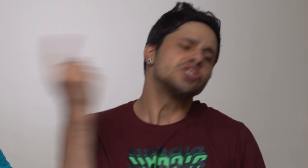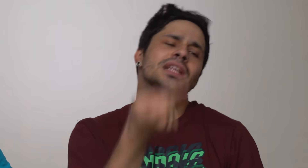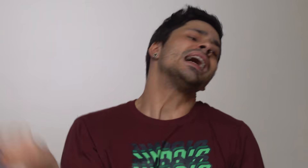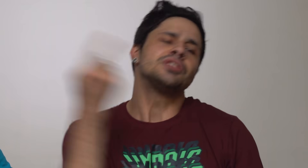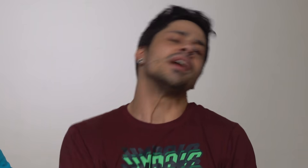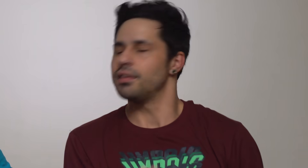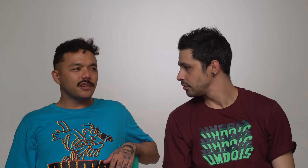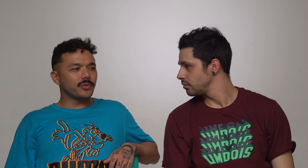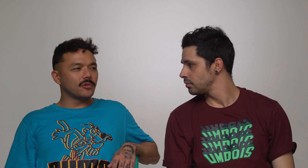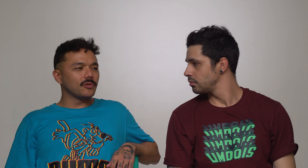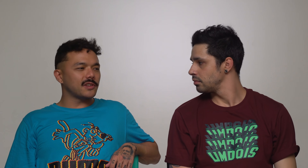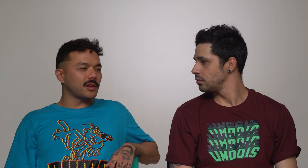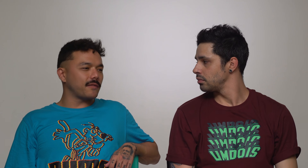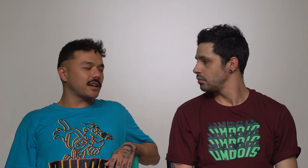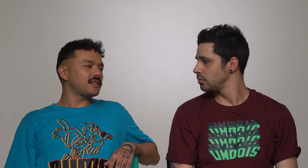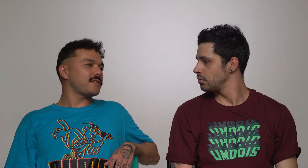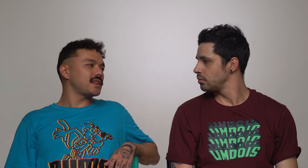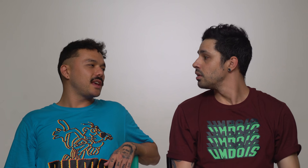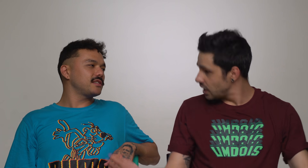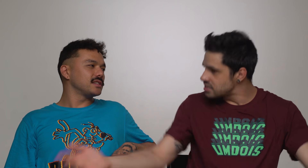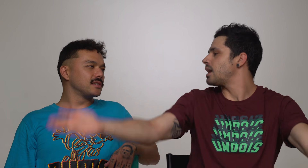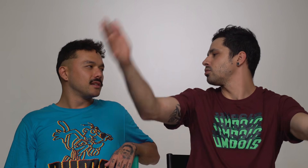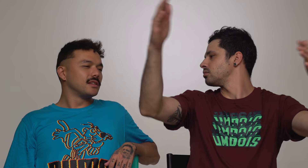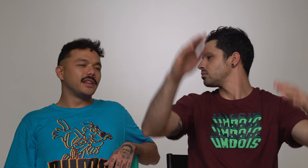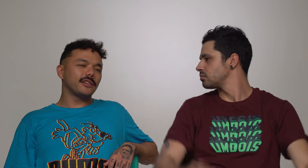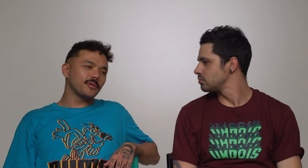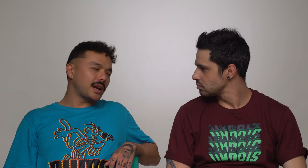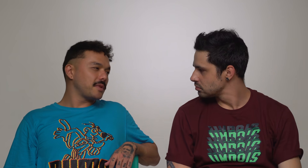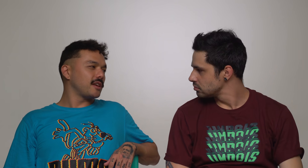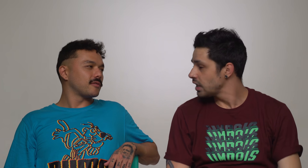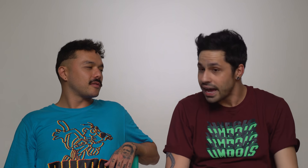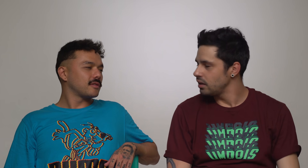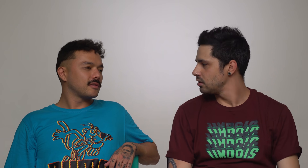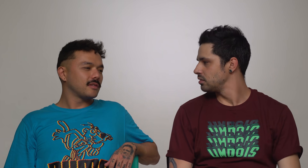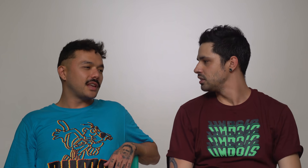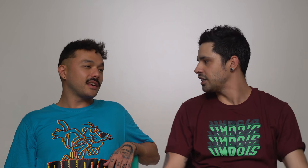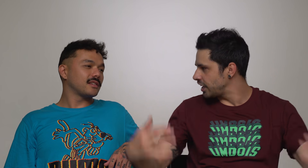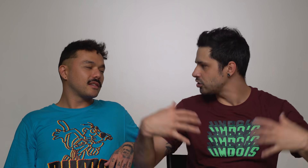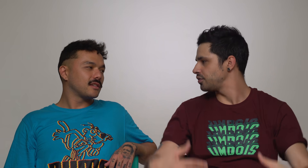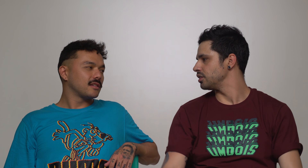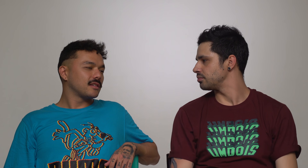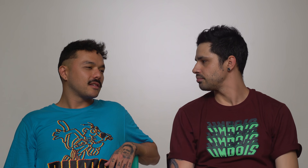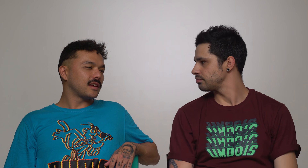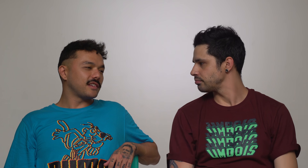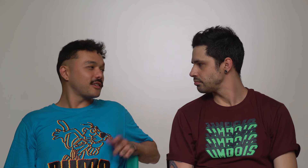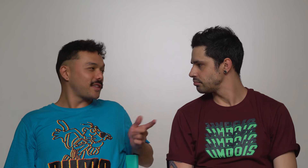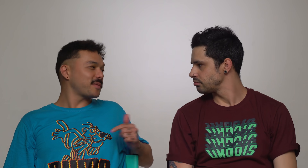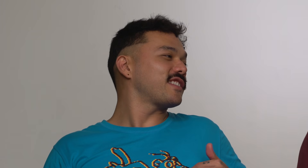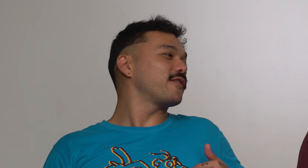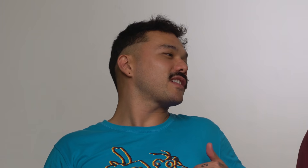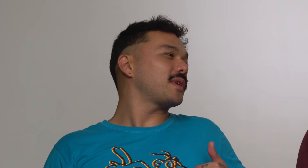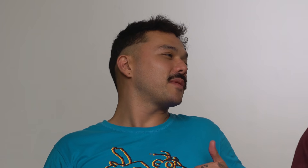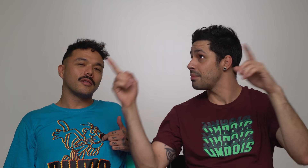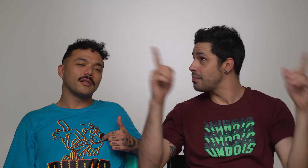cabelo. Rotatividade, velho. É tipo, você tem uma vaga de deficiente. Exato. Dentro do barbeiro. É. E a gente é o deficiente? A gente é